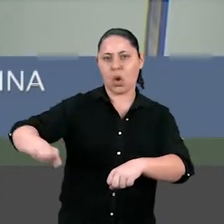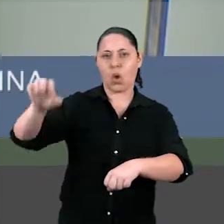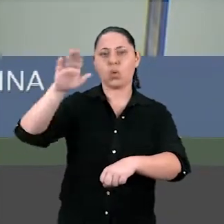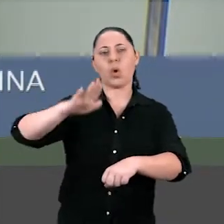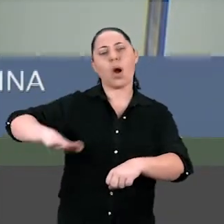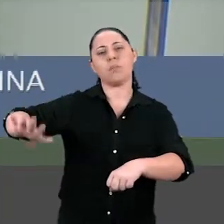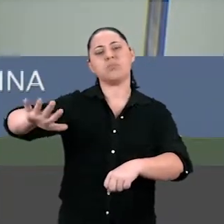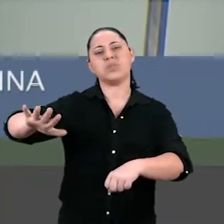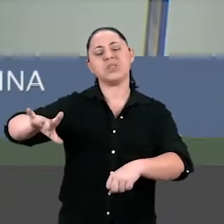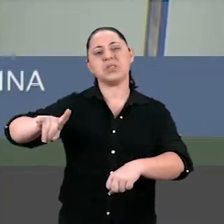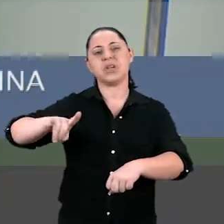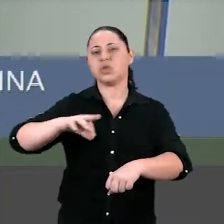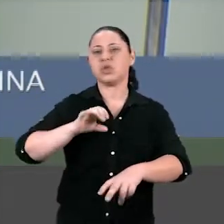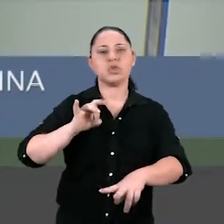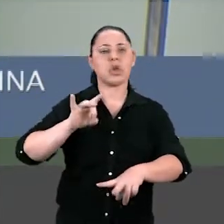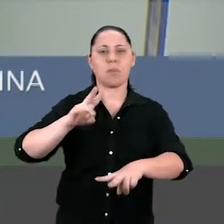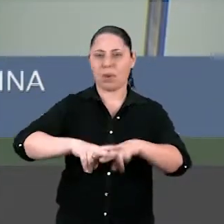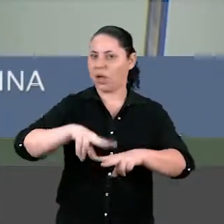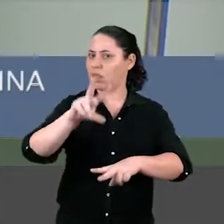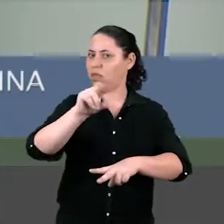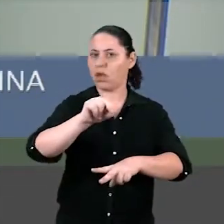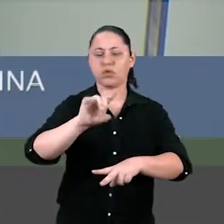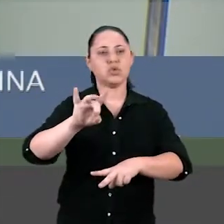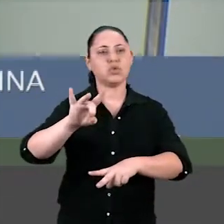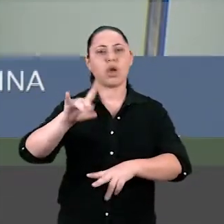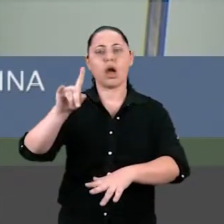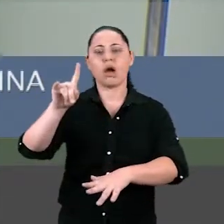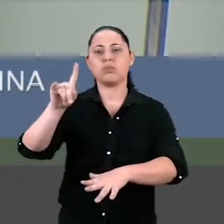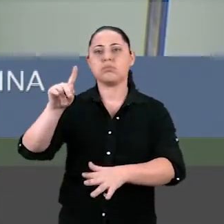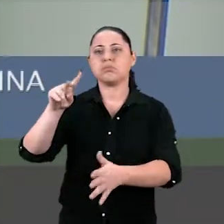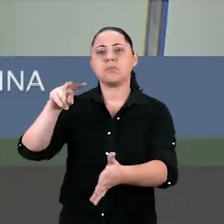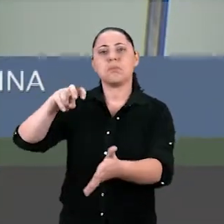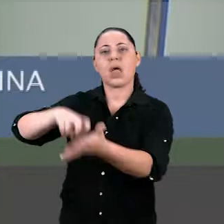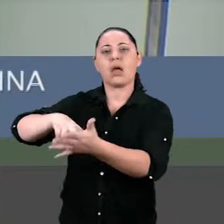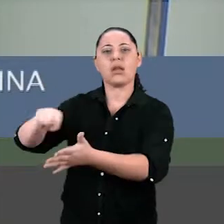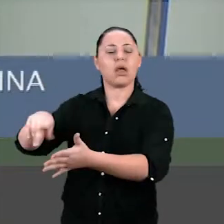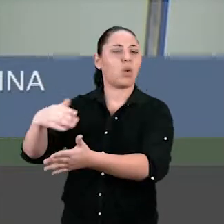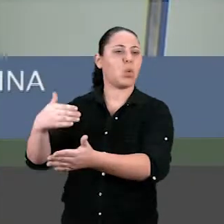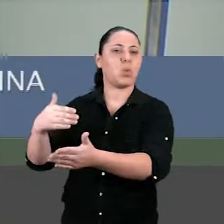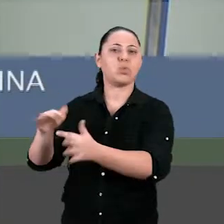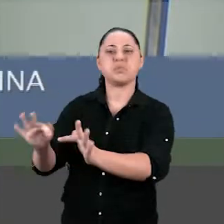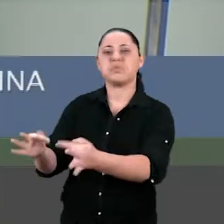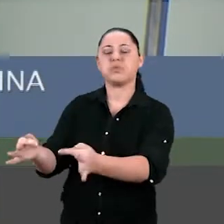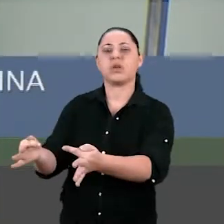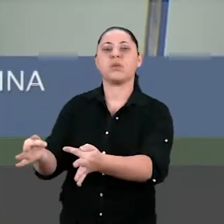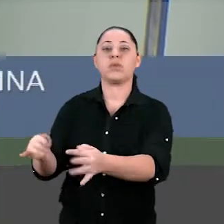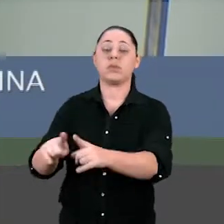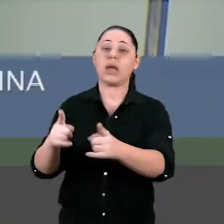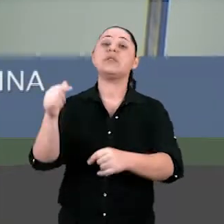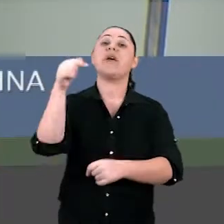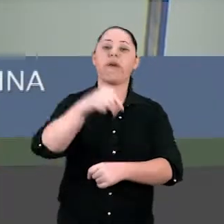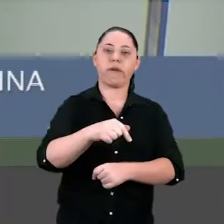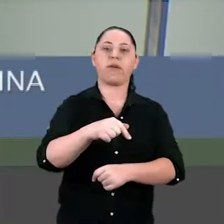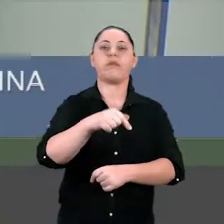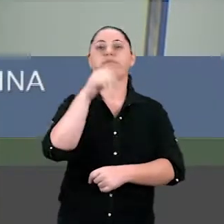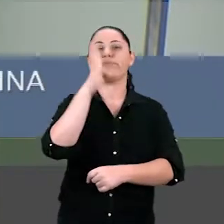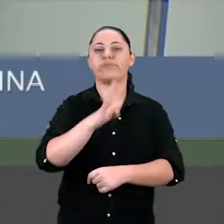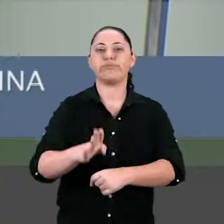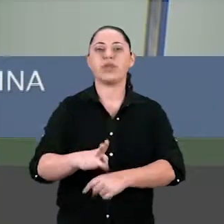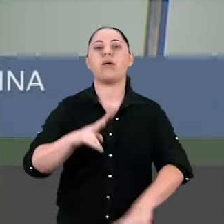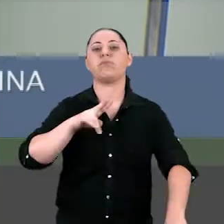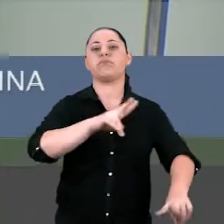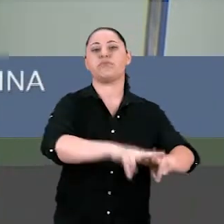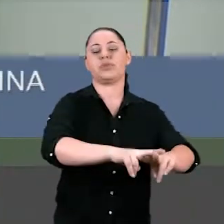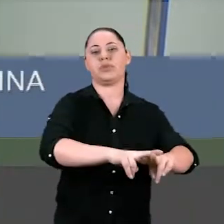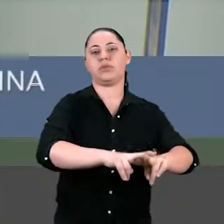tipo de punição, mas ele não causaria um carceramento em regime fechado. Dito de outra maneira, nós conseguimos increpar no